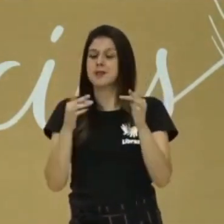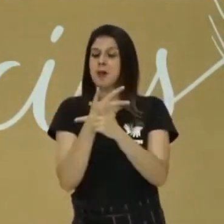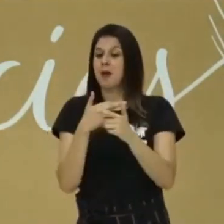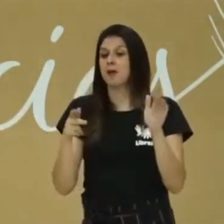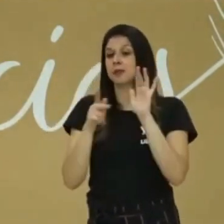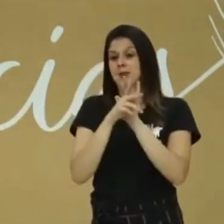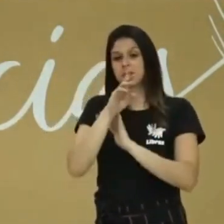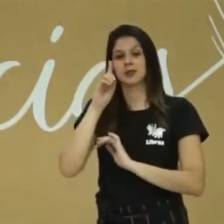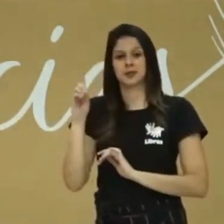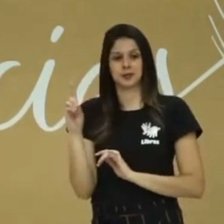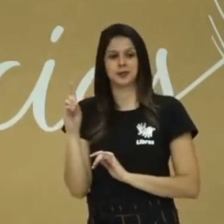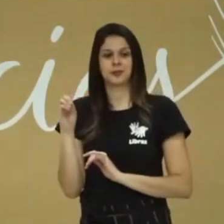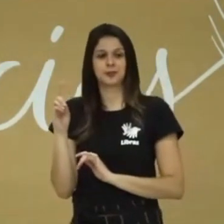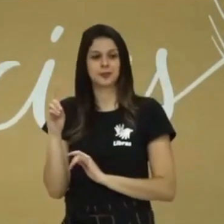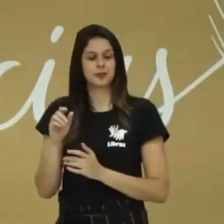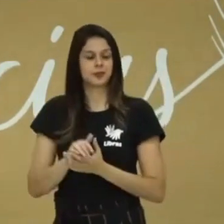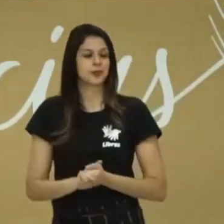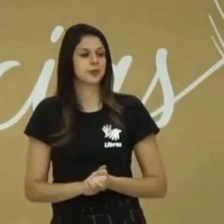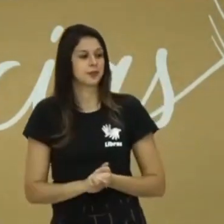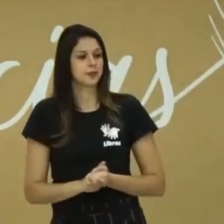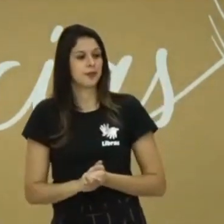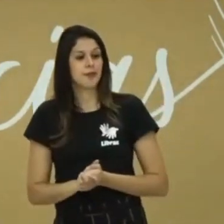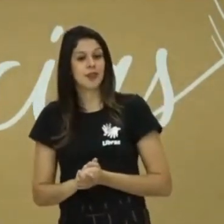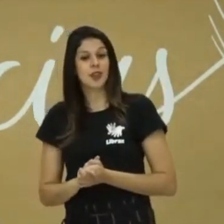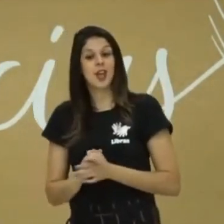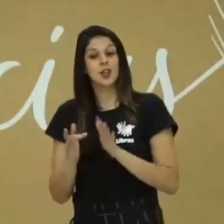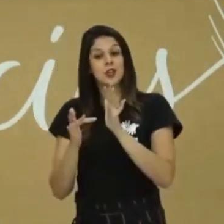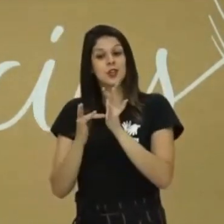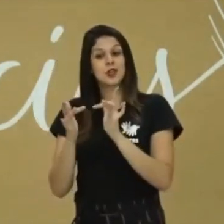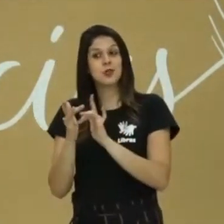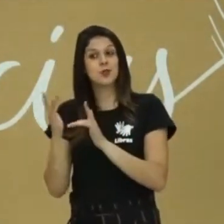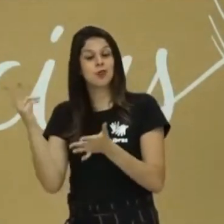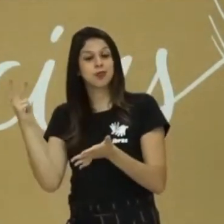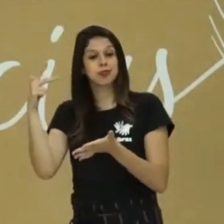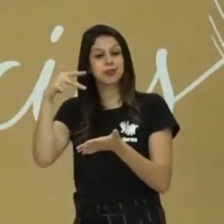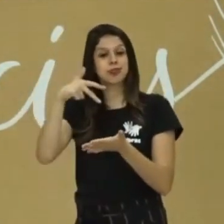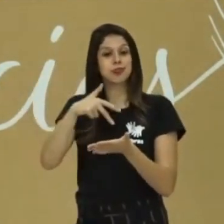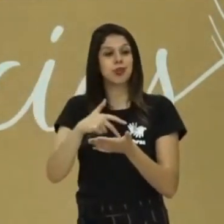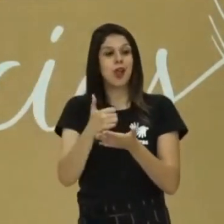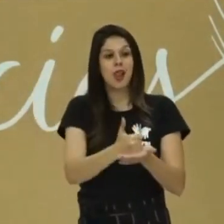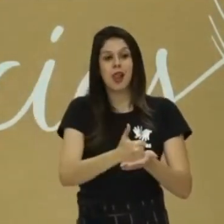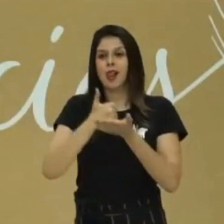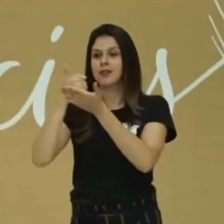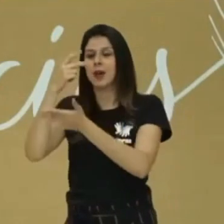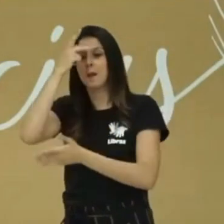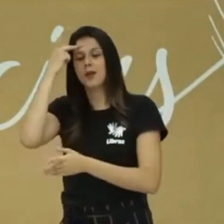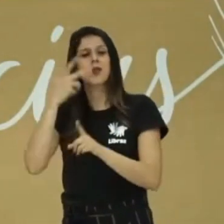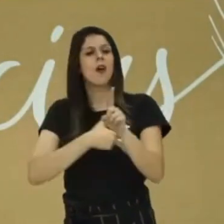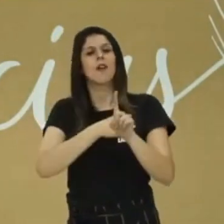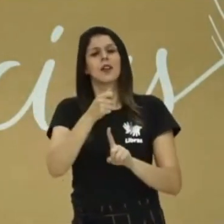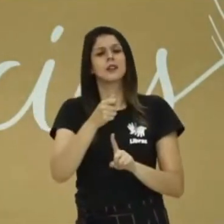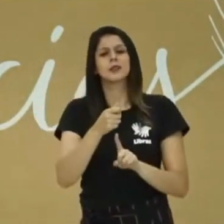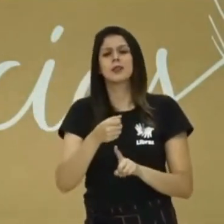coisas de Deus o Cristo vem para buscar Os Vencedores em quais